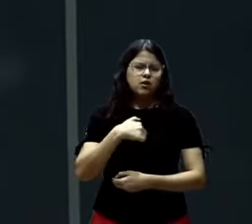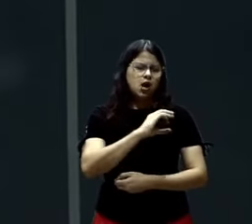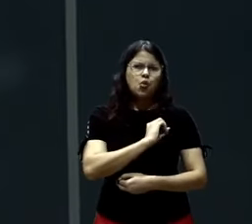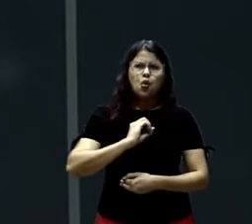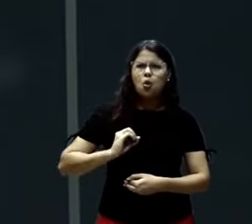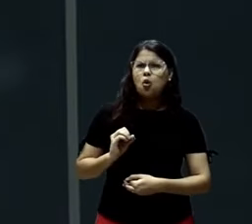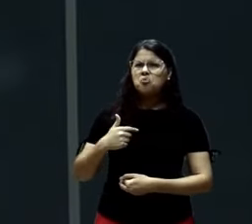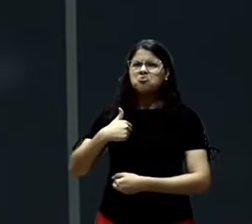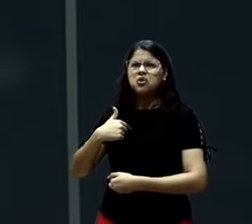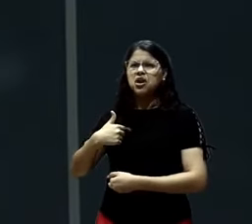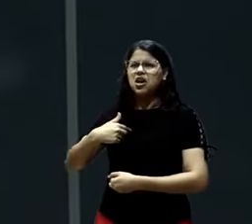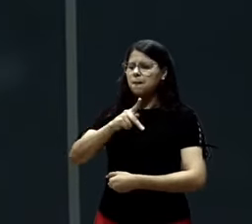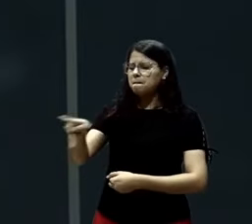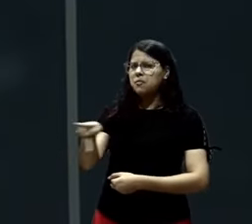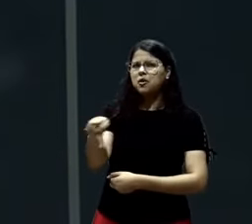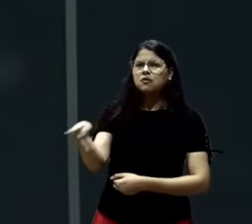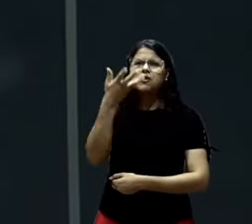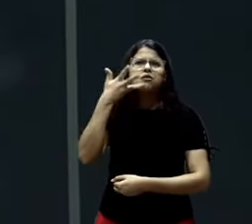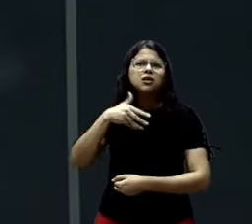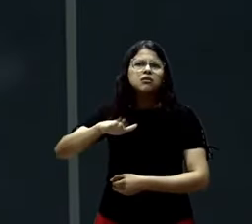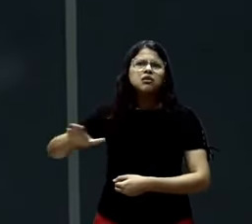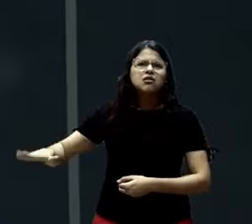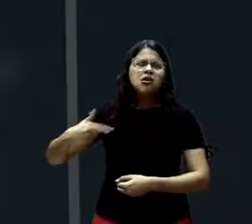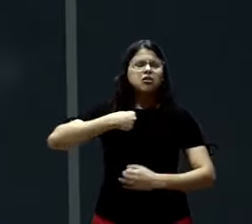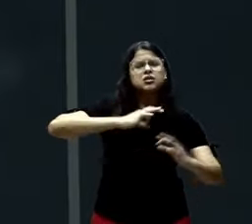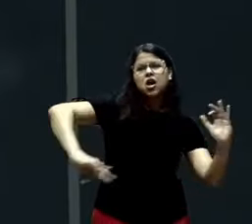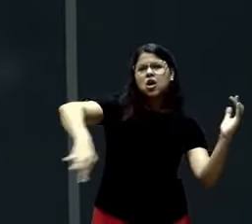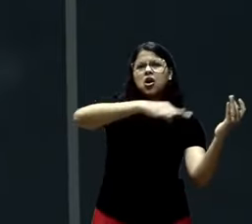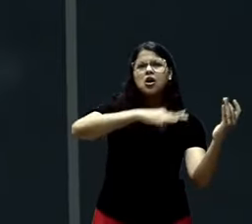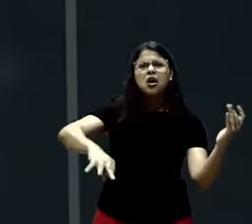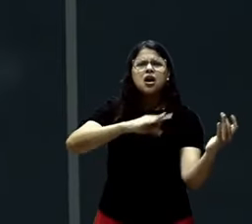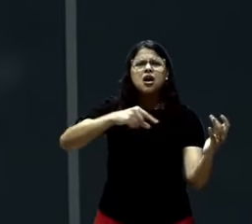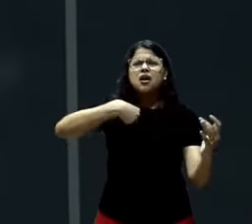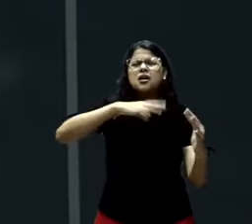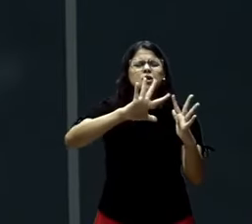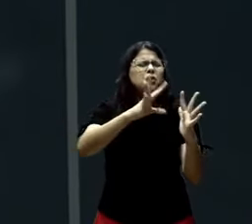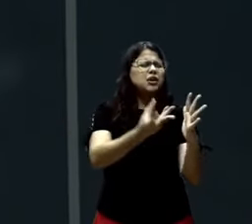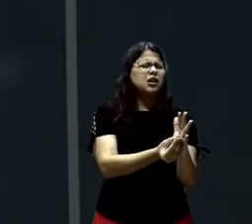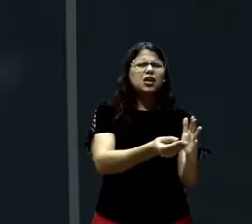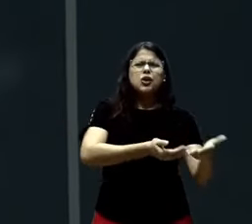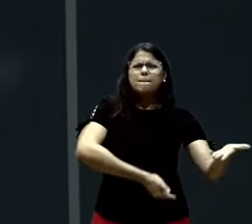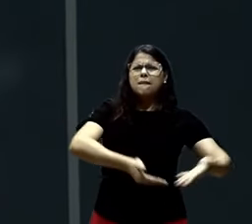nas crianças, eu toco, eu canto, eu faço mil e uma coisas já na igreja.